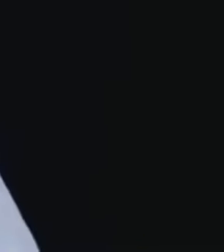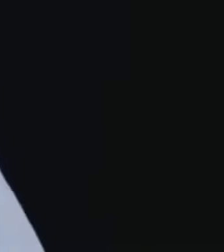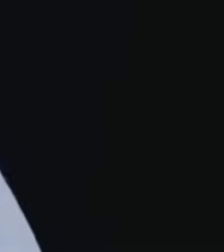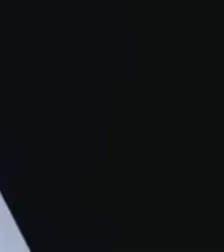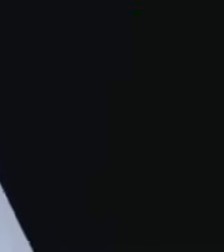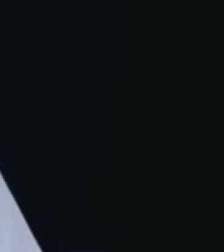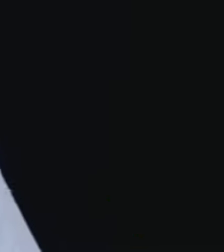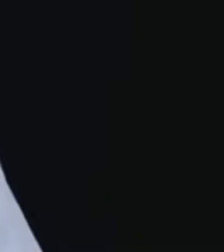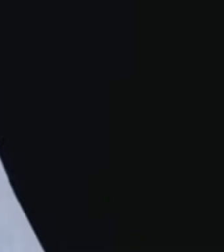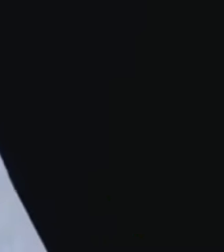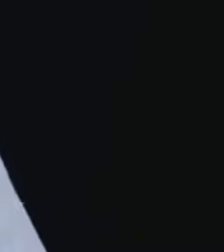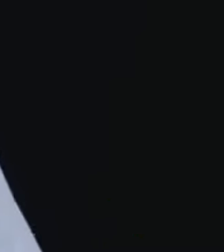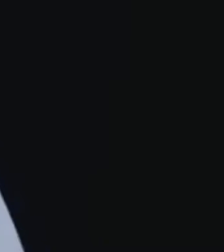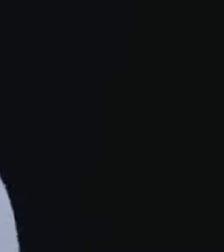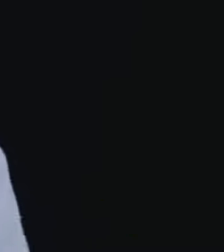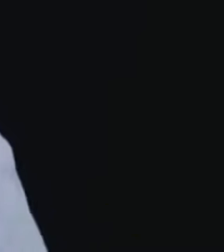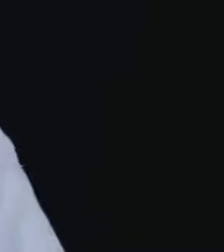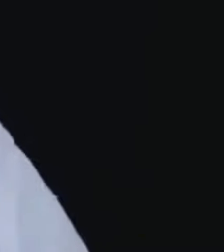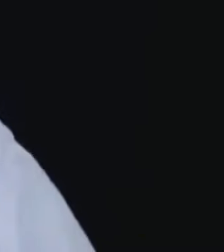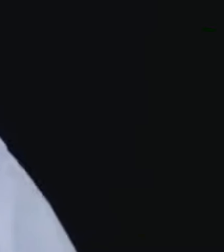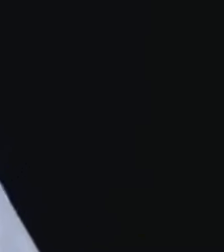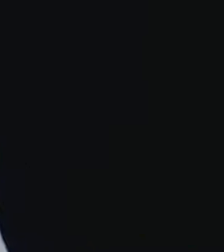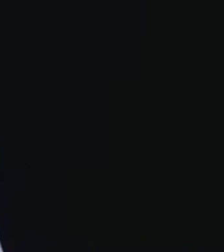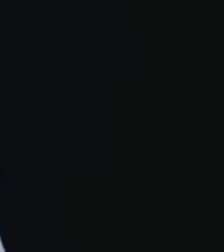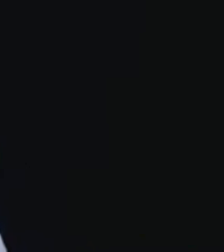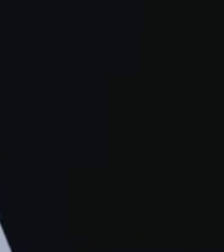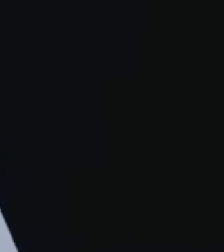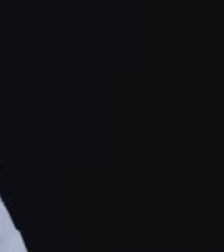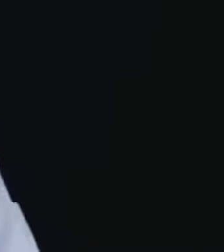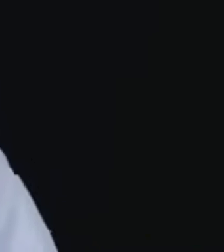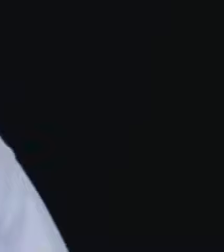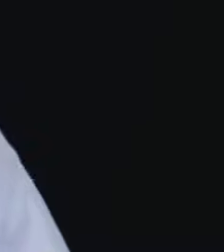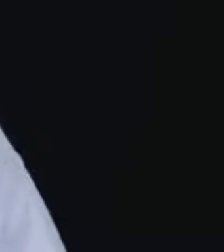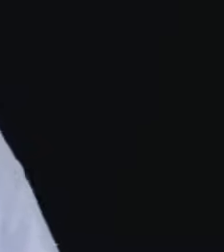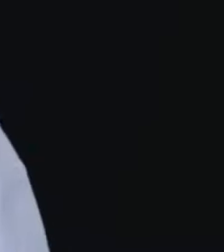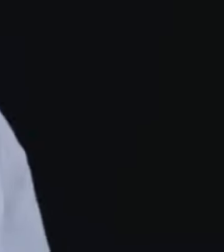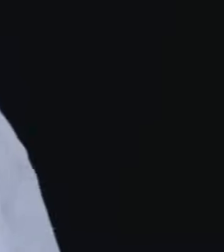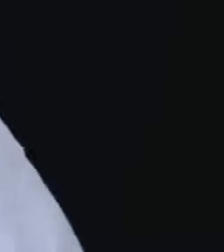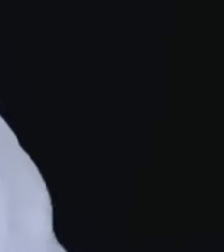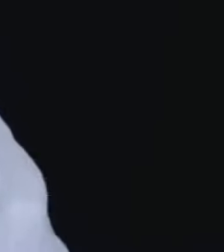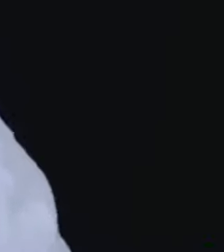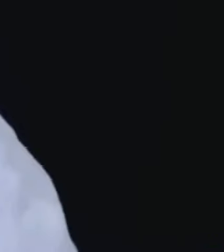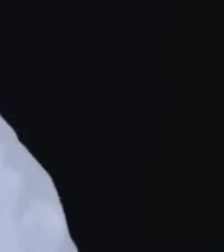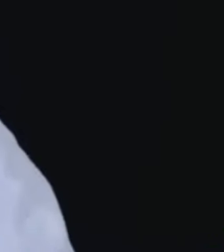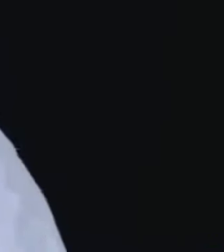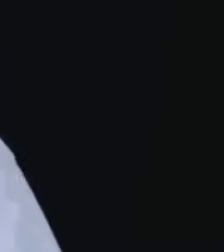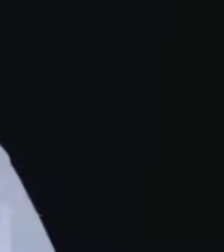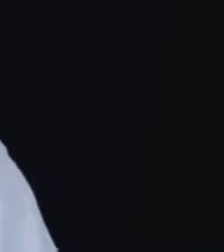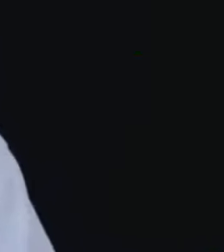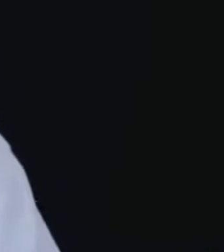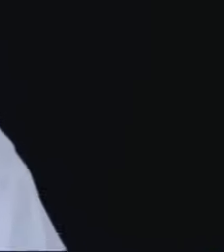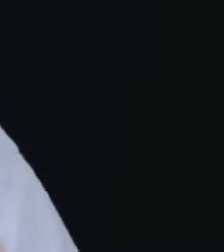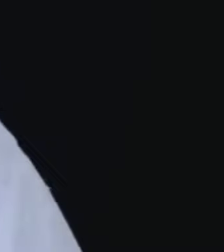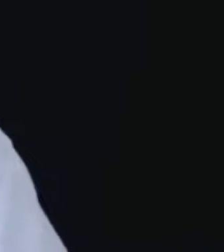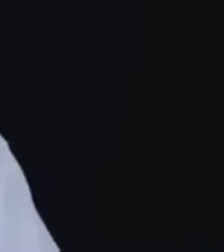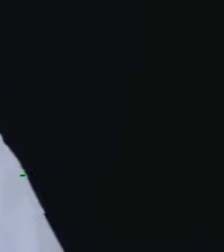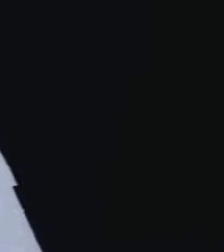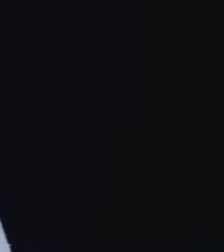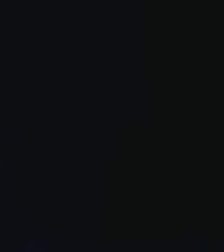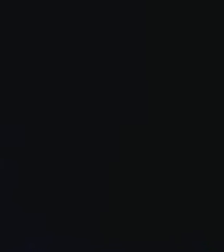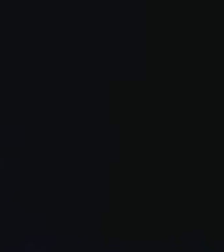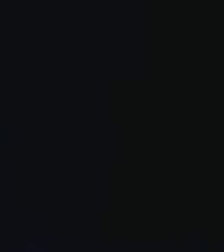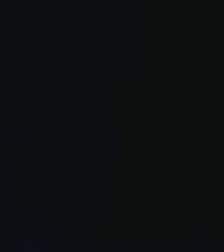não vos pertencem, numa exibição nefasta de degenerado despotismo e